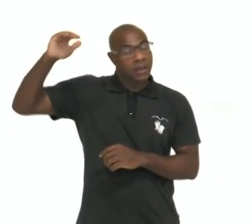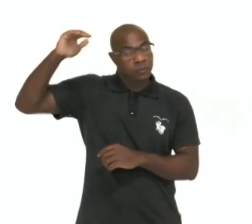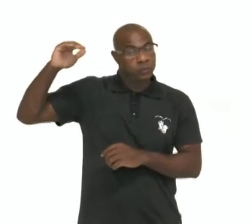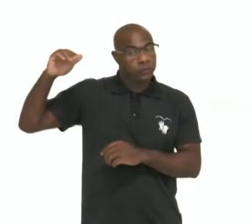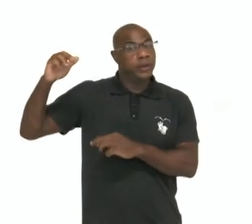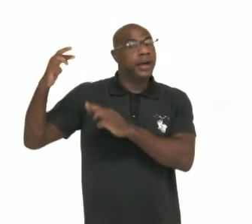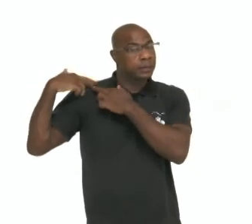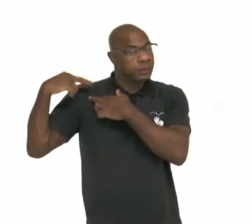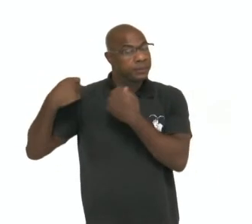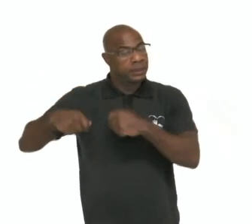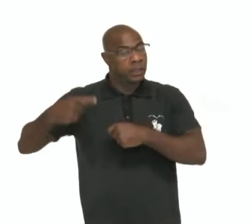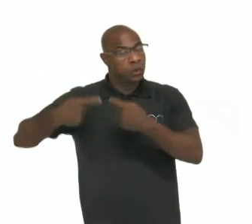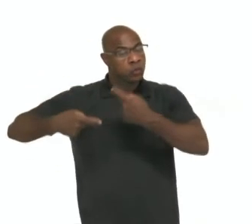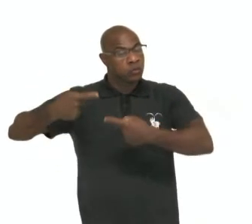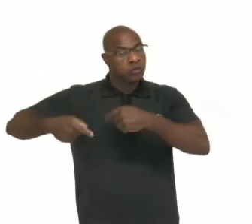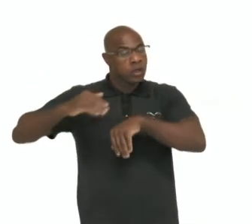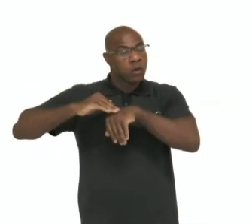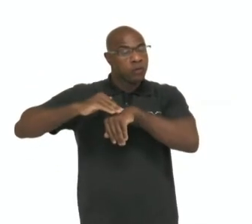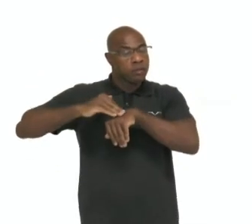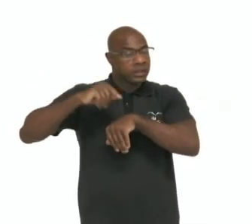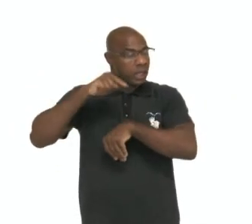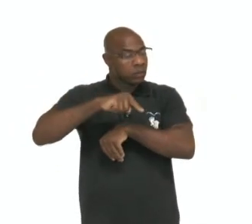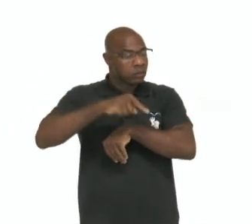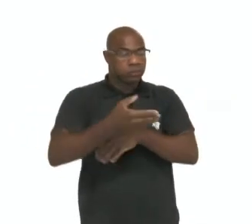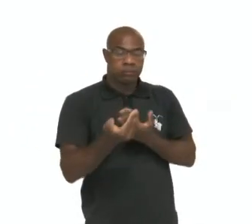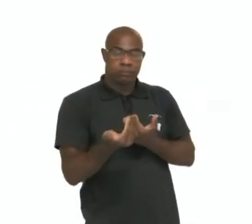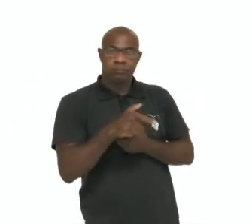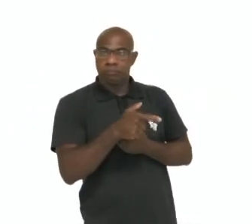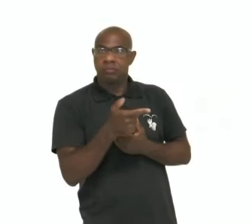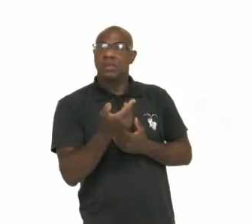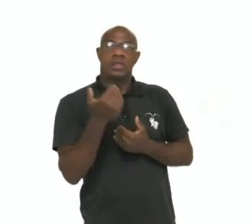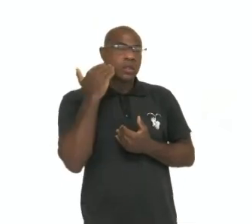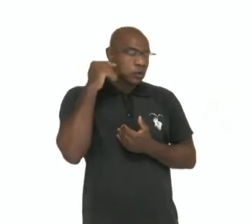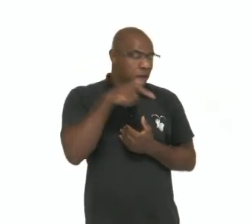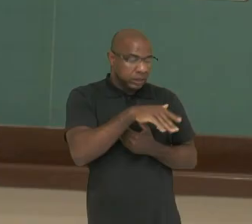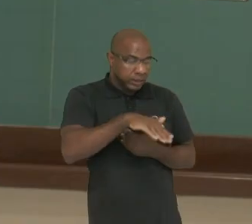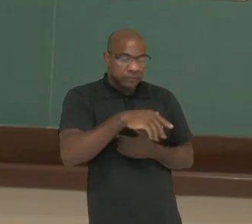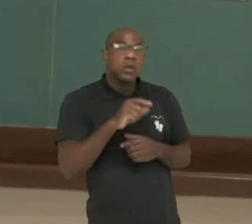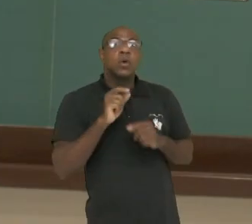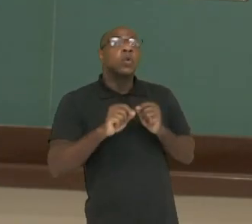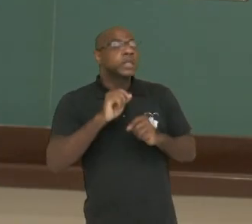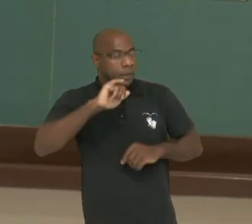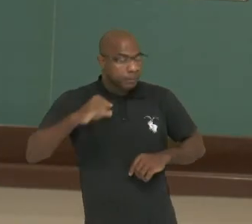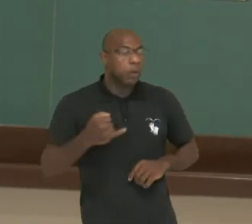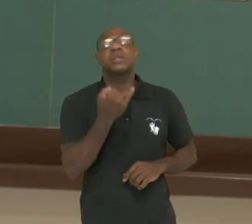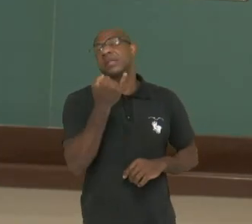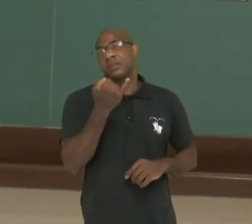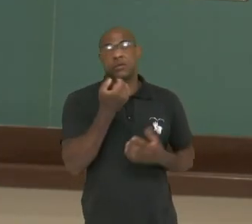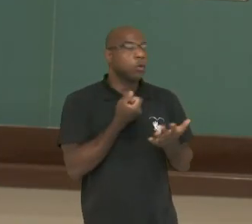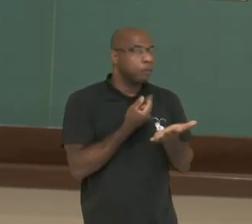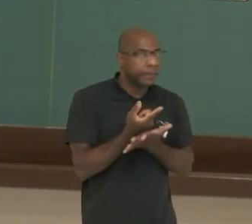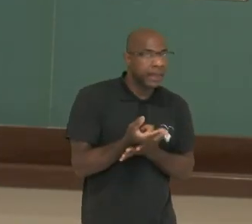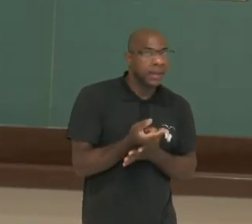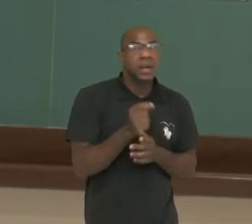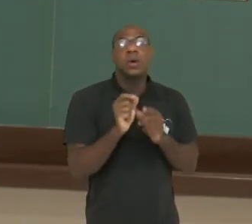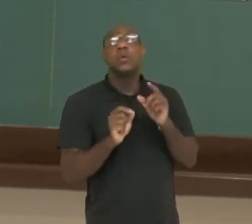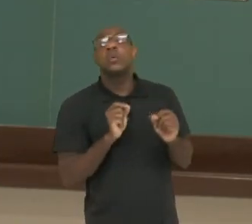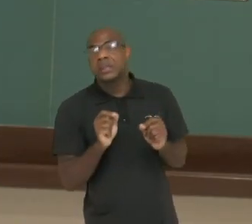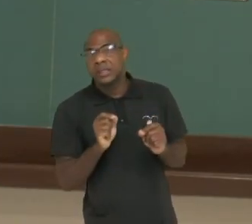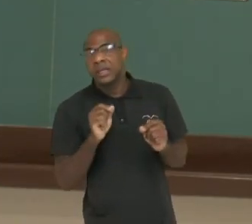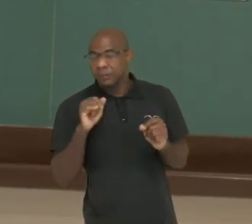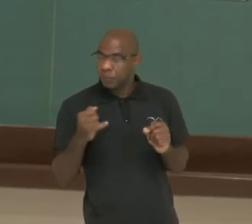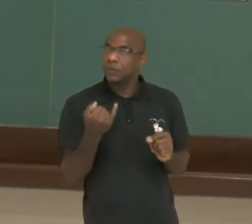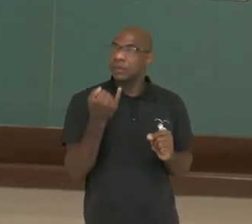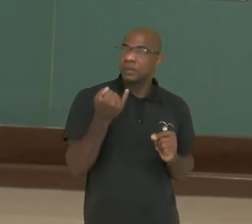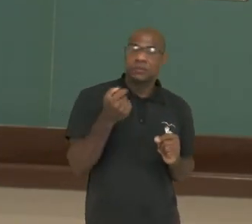família discutir o que são as necessidades de sobrevivência e o que é supérfluo, né? Ou seja, aquilo que não é tão